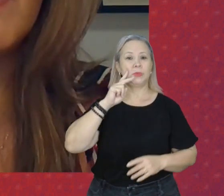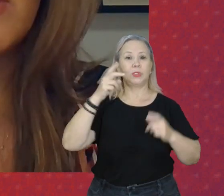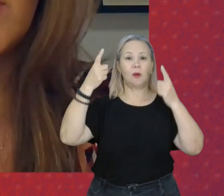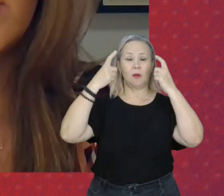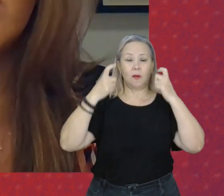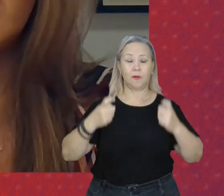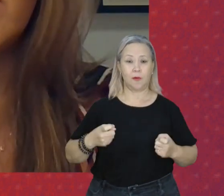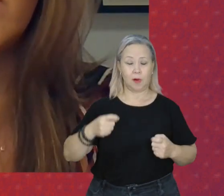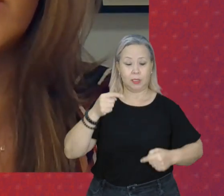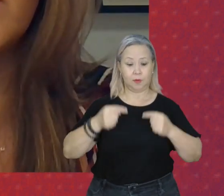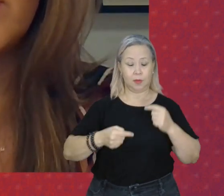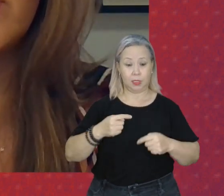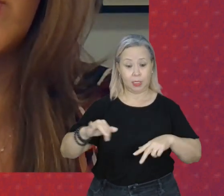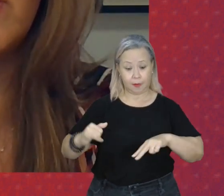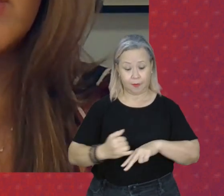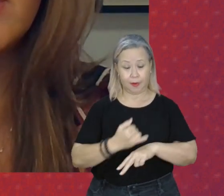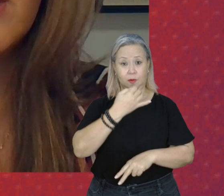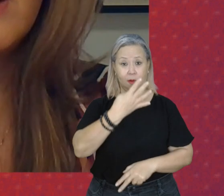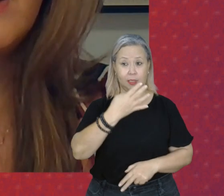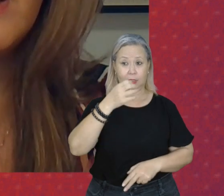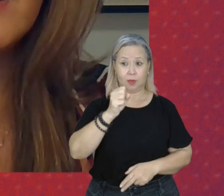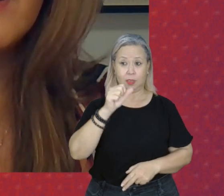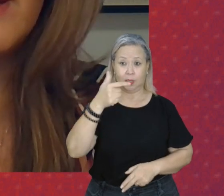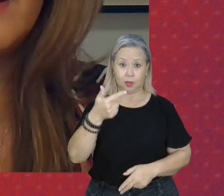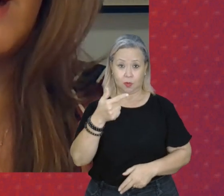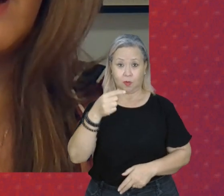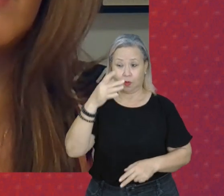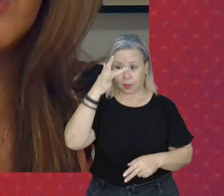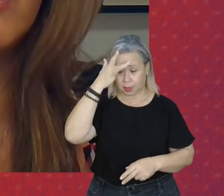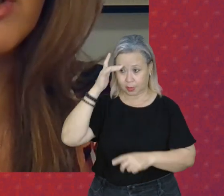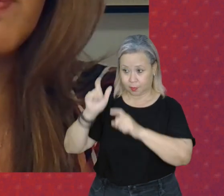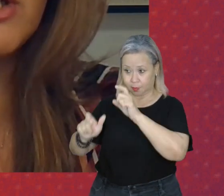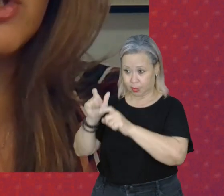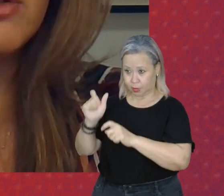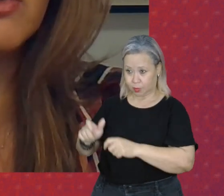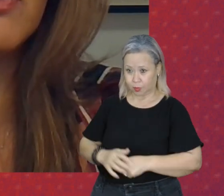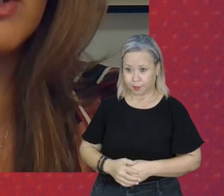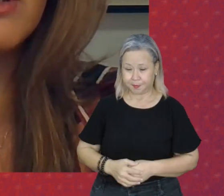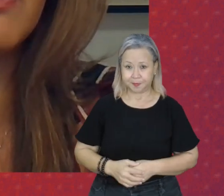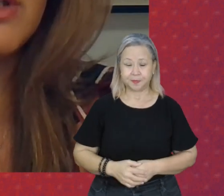como vítimas 482 pessoas, e eles detectaram que